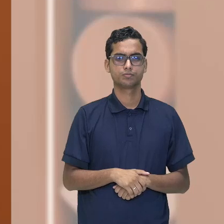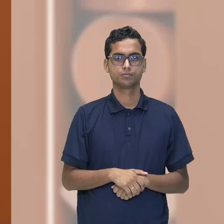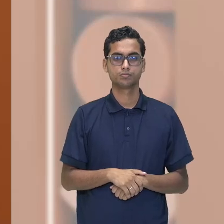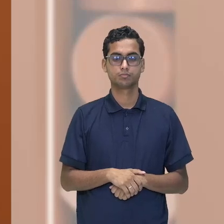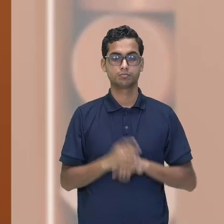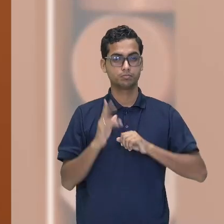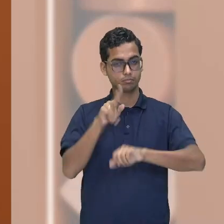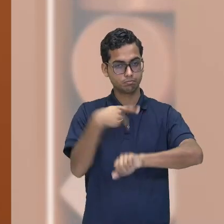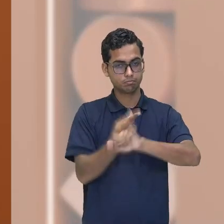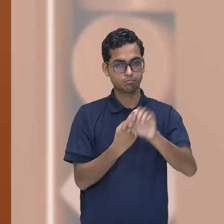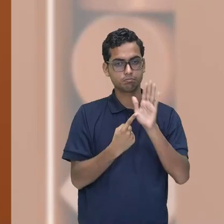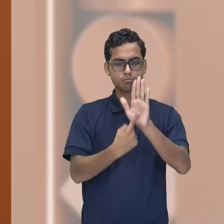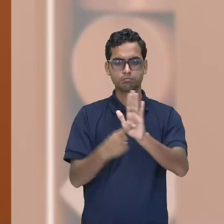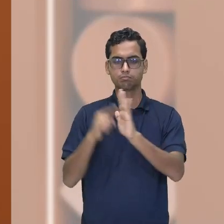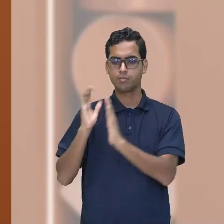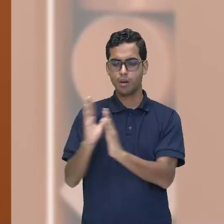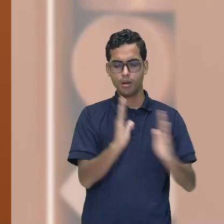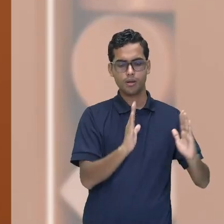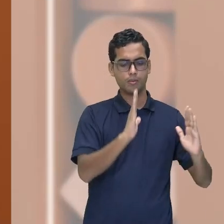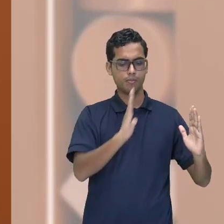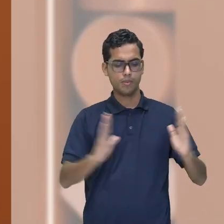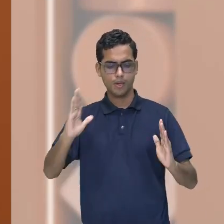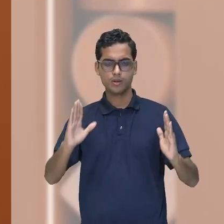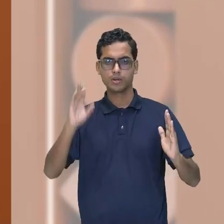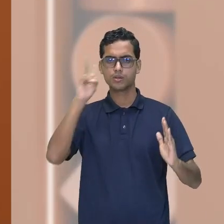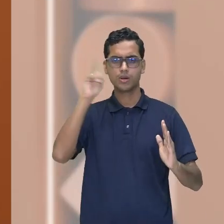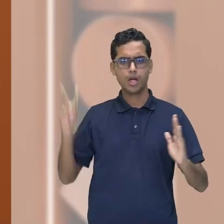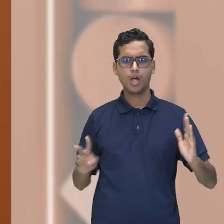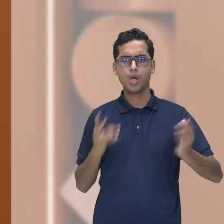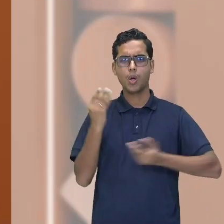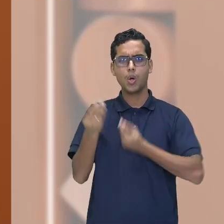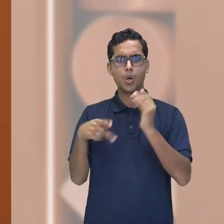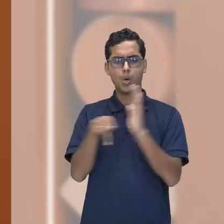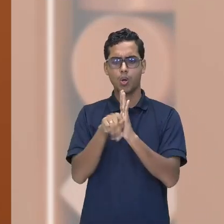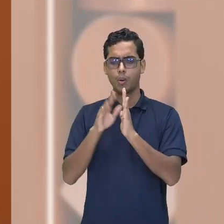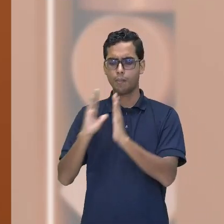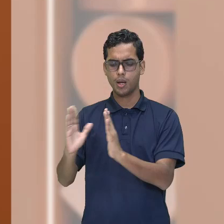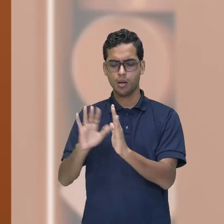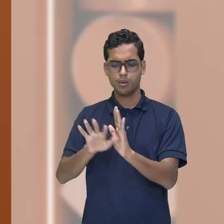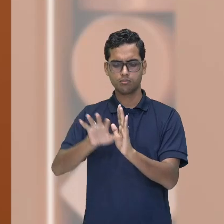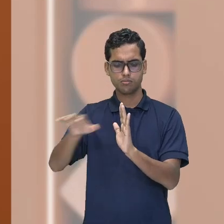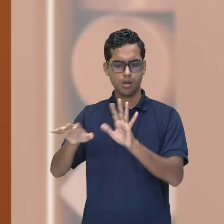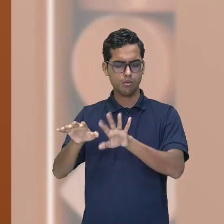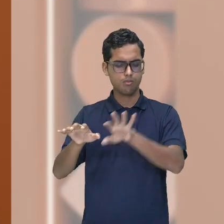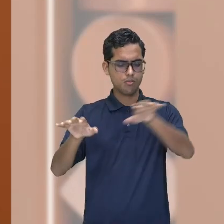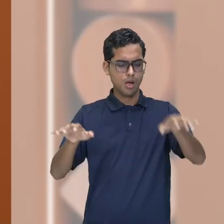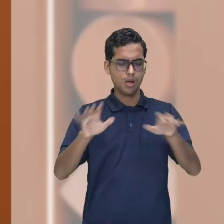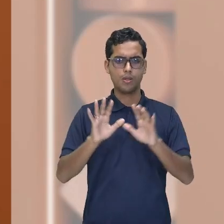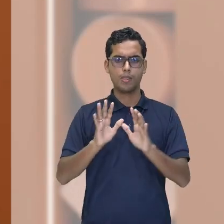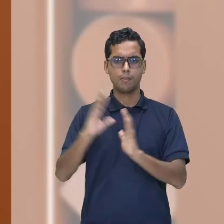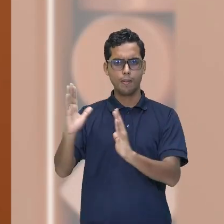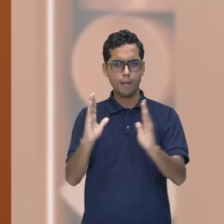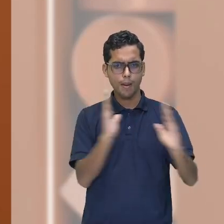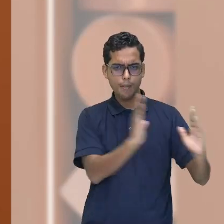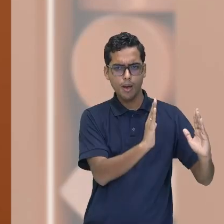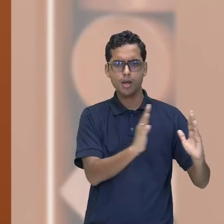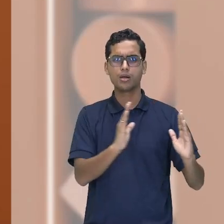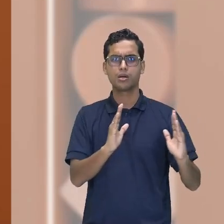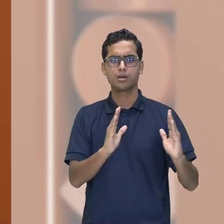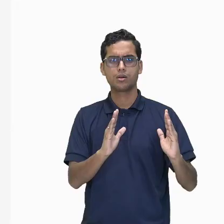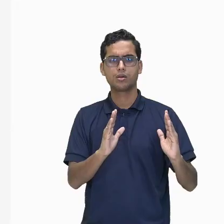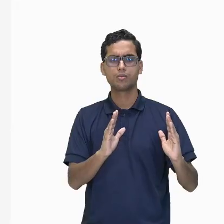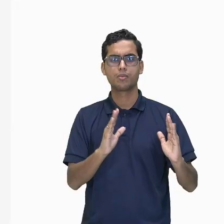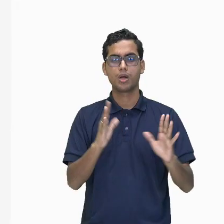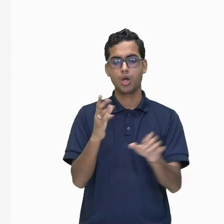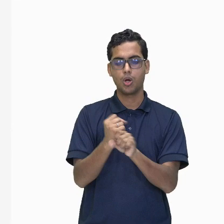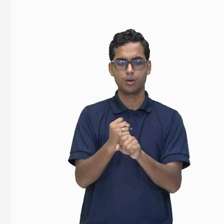de períodos históricos e como eles vão estar aí se dividindo no nosso sequenciamento de contagem do tempo, ok?